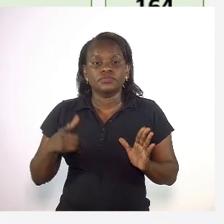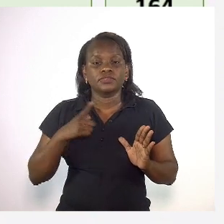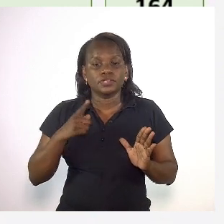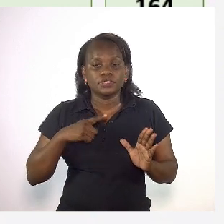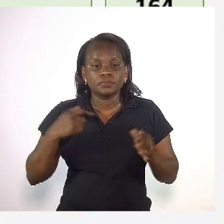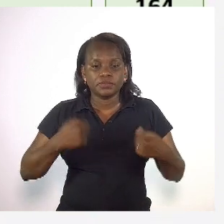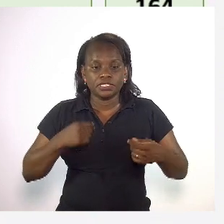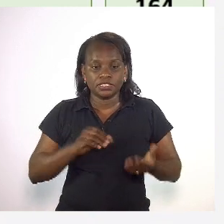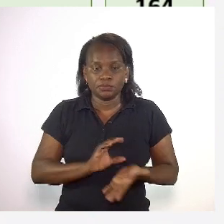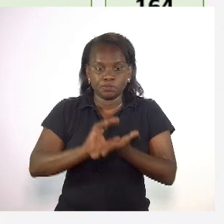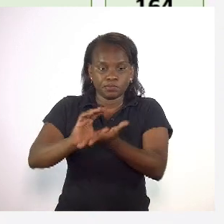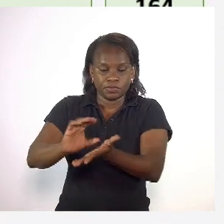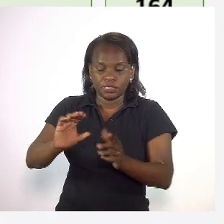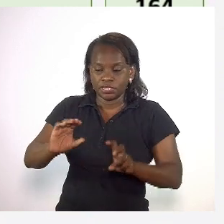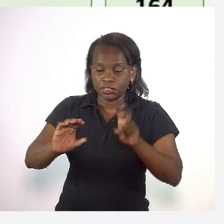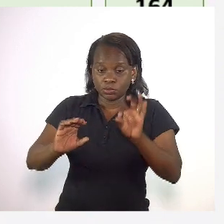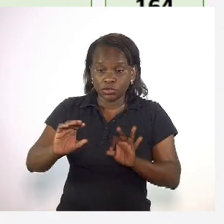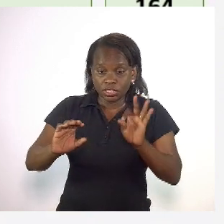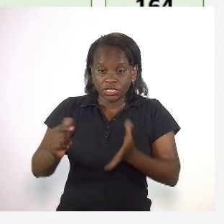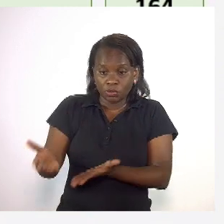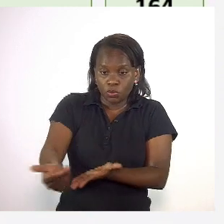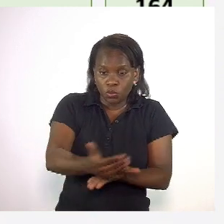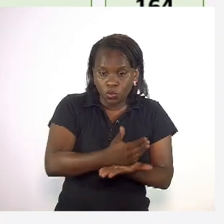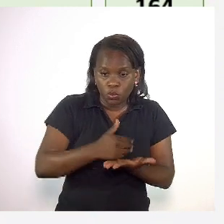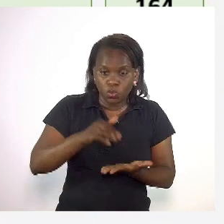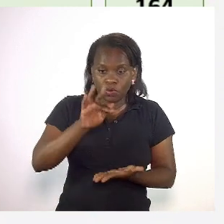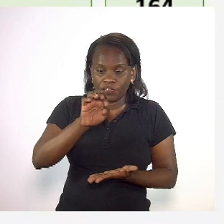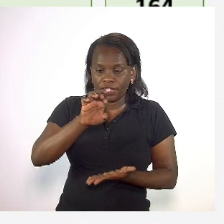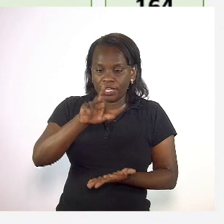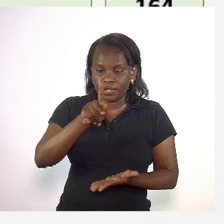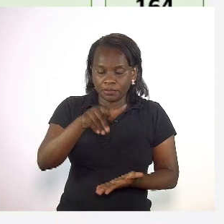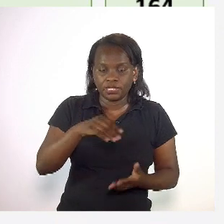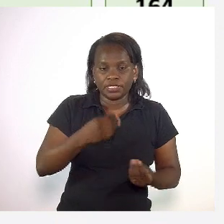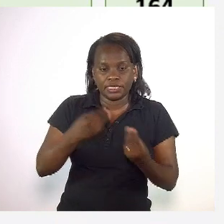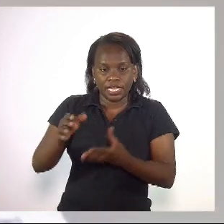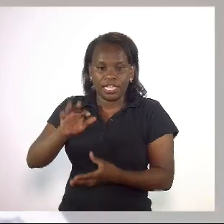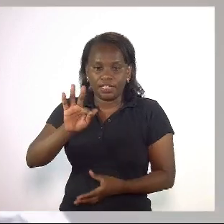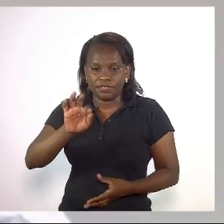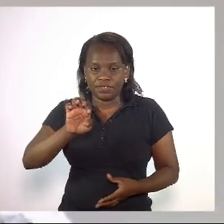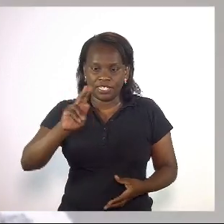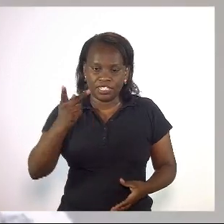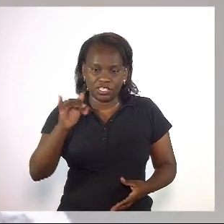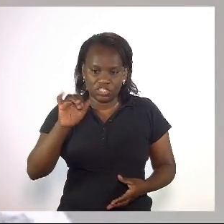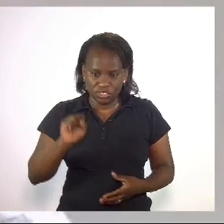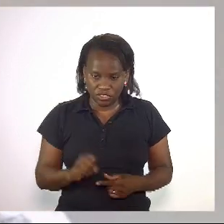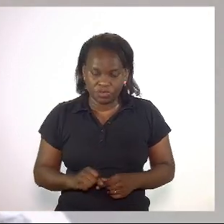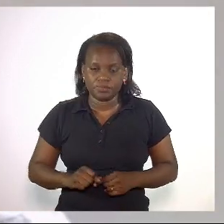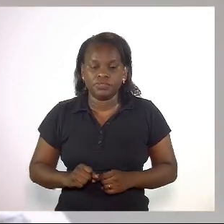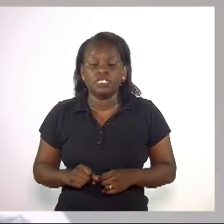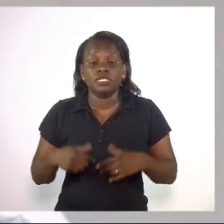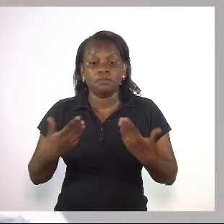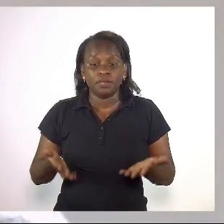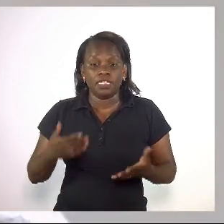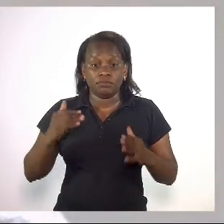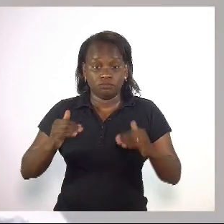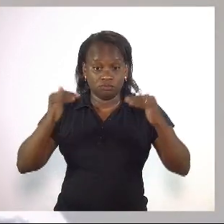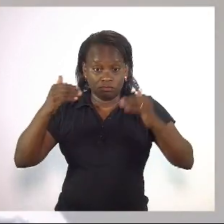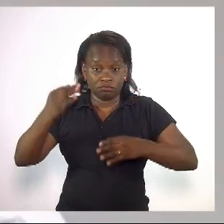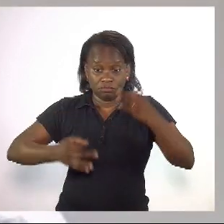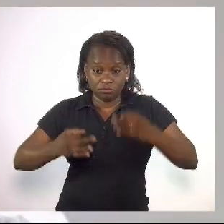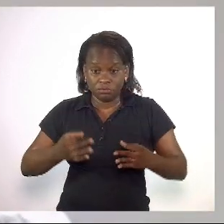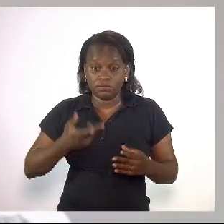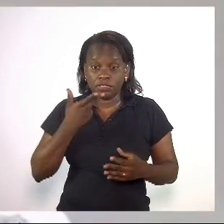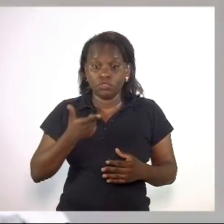que destinar 5% da arrecadação do FEP ao FEIS, que é o Fundo de Habitação. Bem, o tribunal aponta que nós